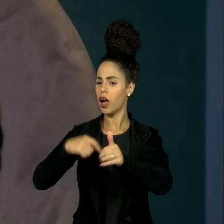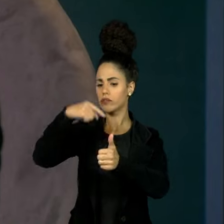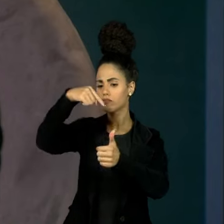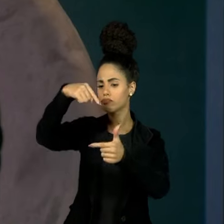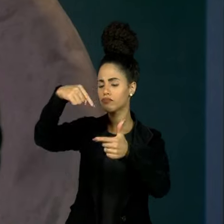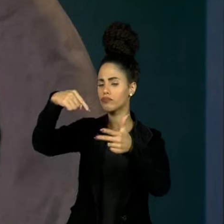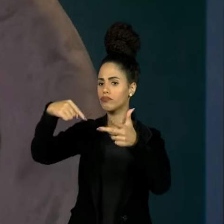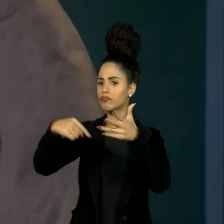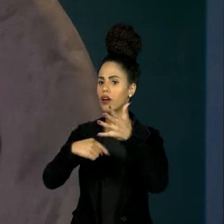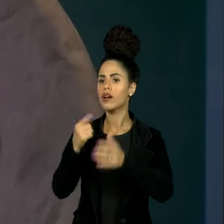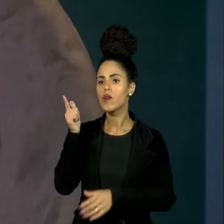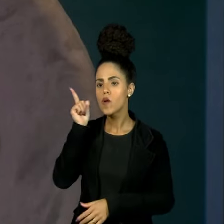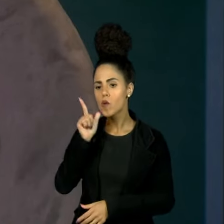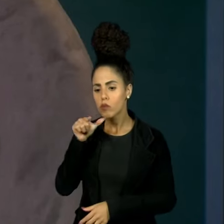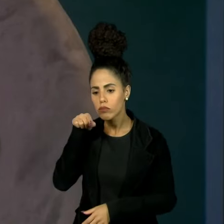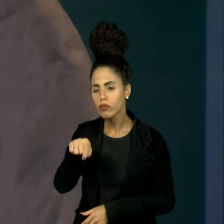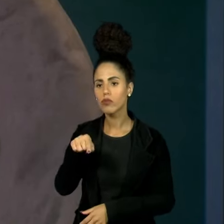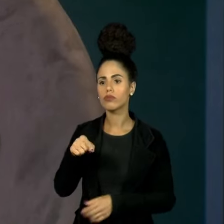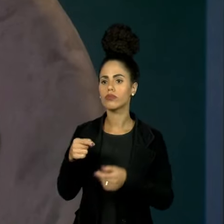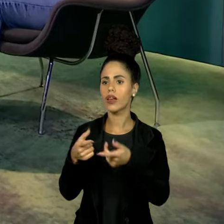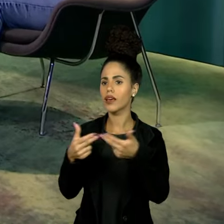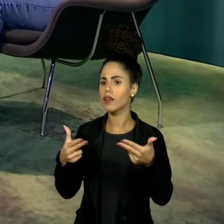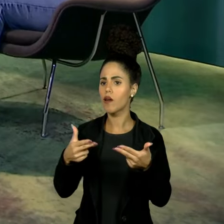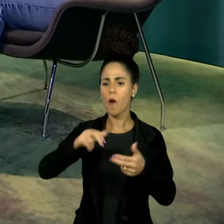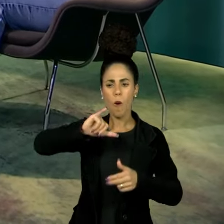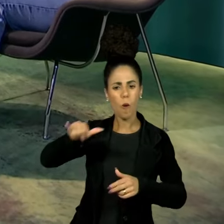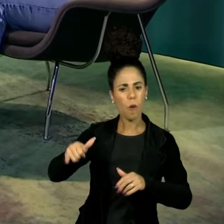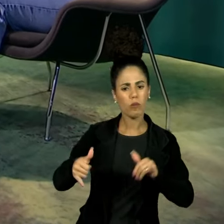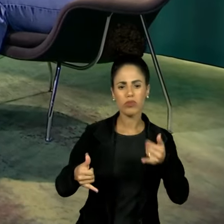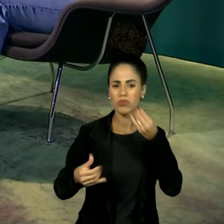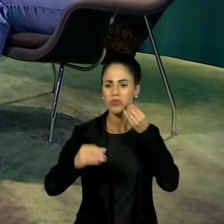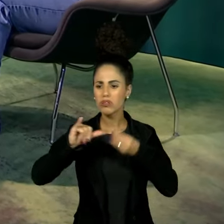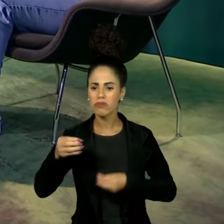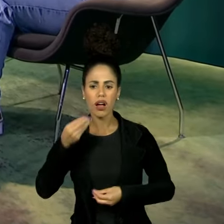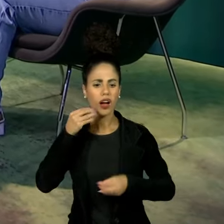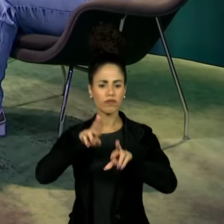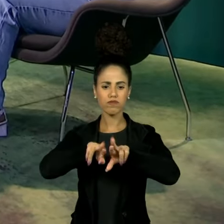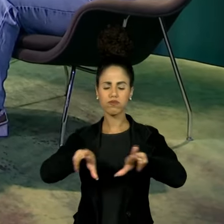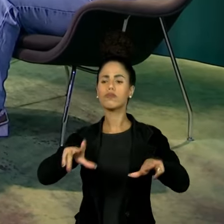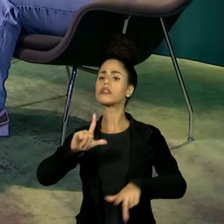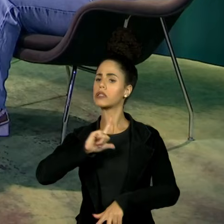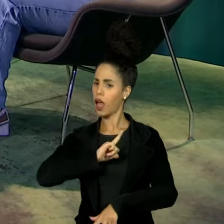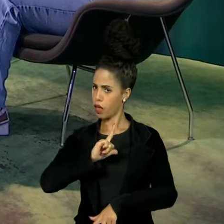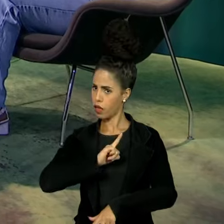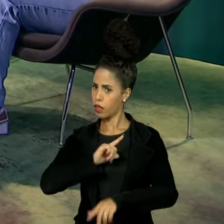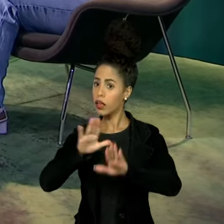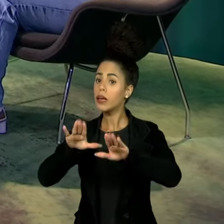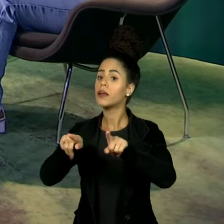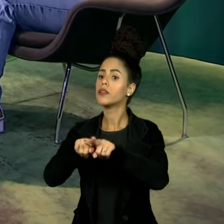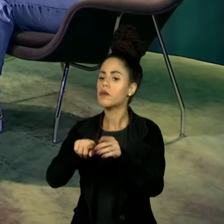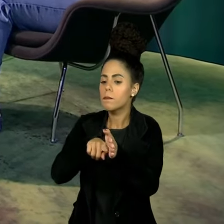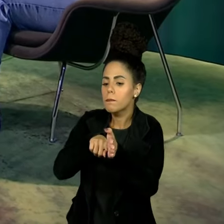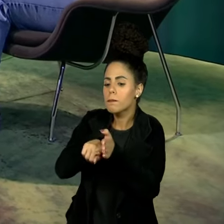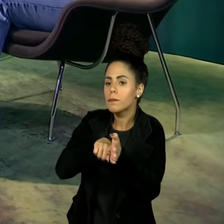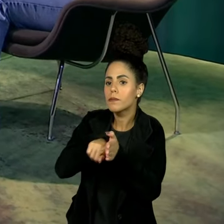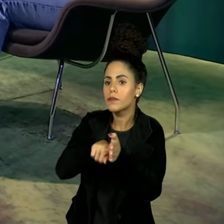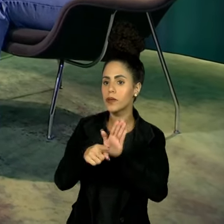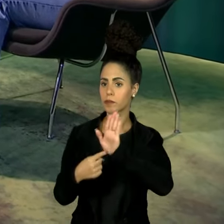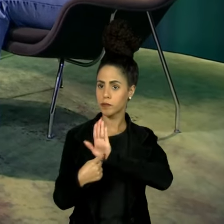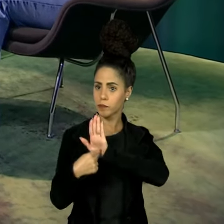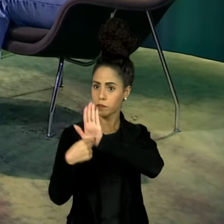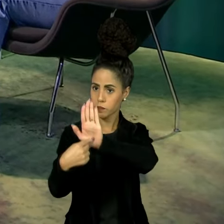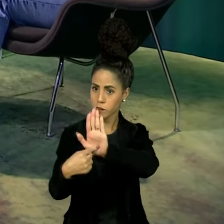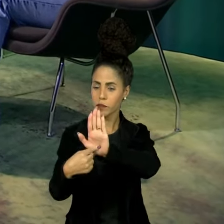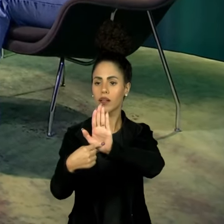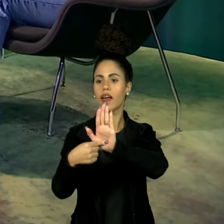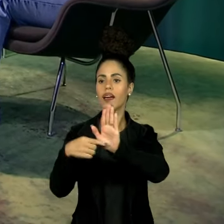ele tem um mundo de oportunidades e tem uma pesquisa interessante, que é uma pesquisa que foi feita pela Feira Preta